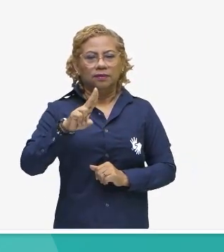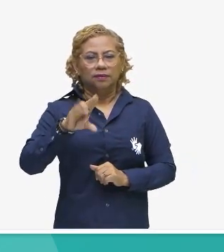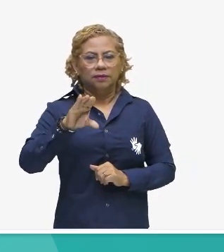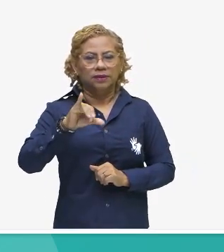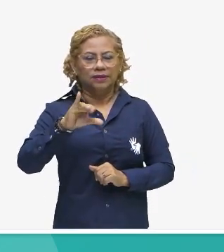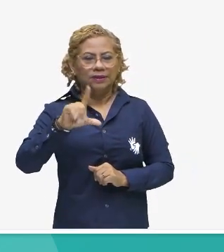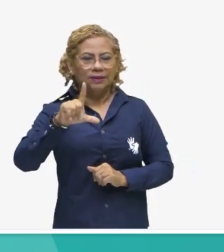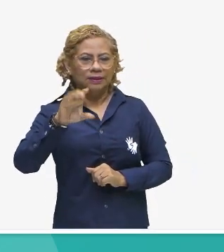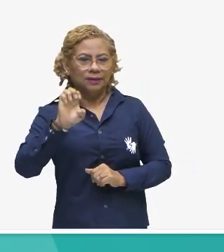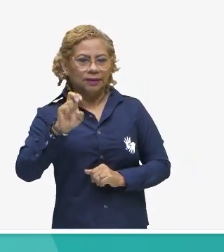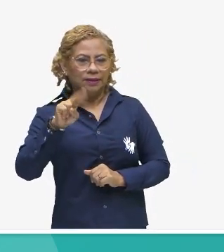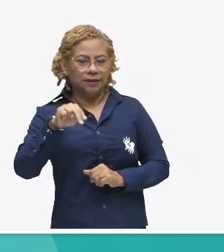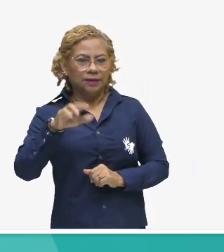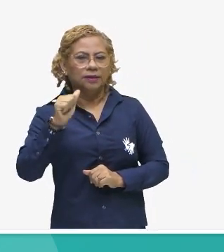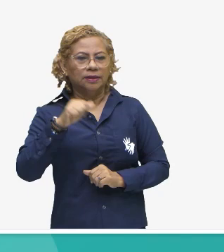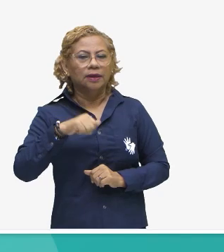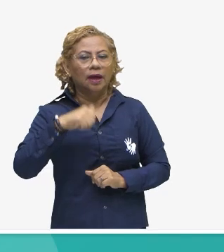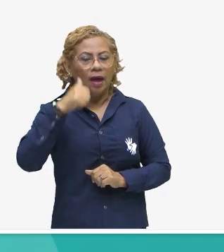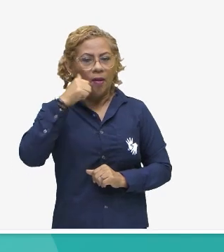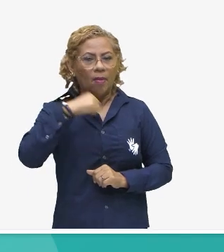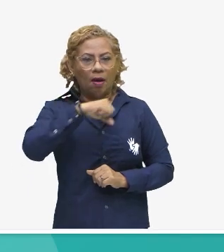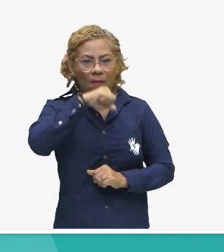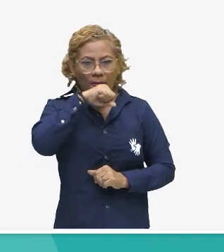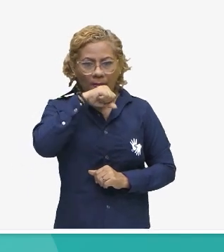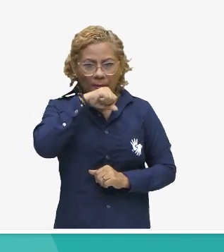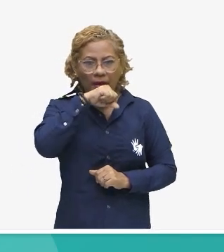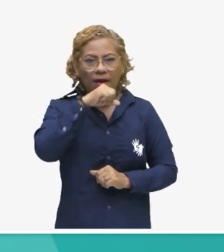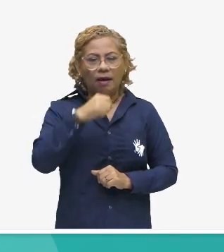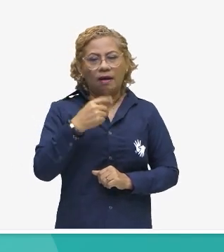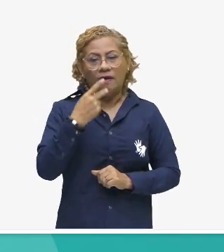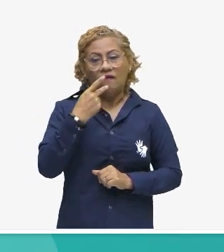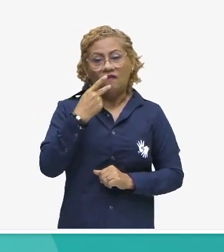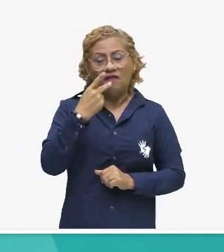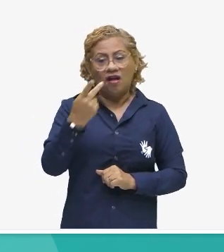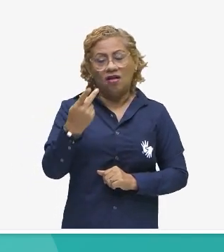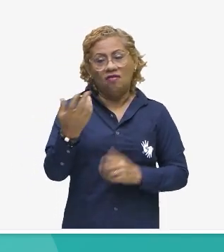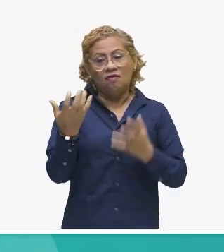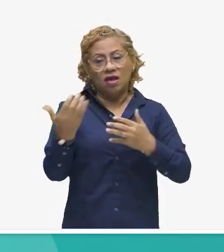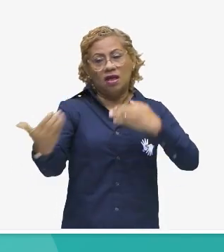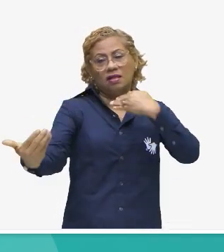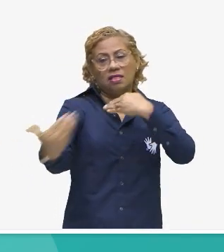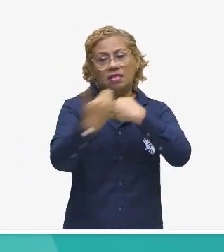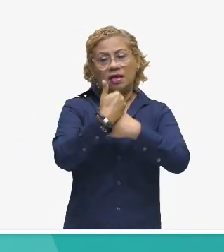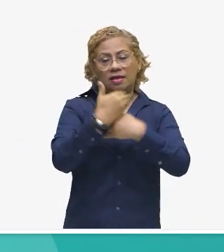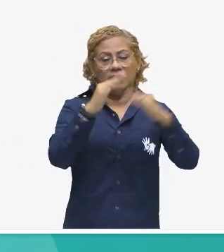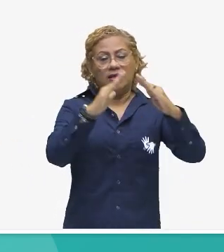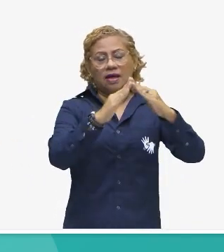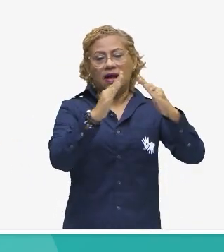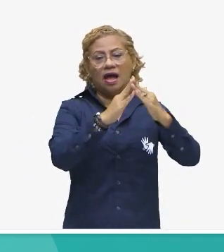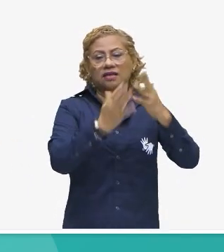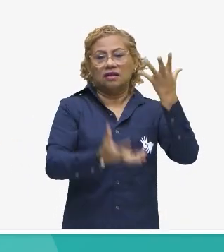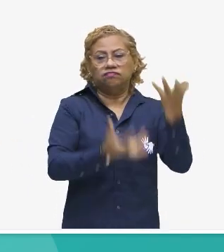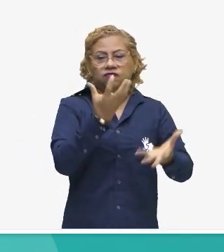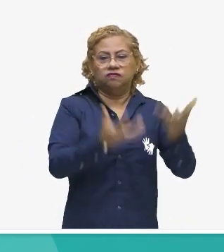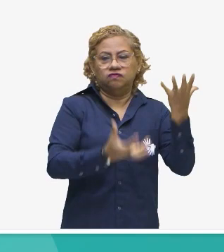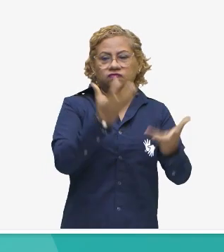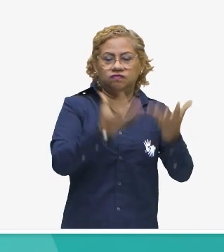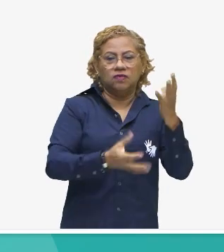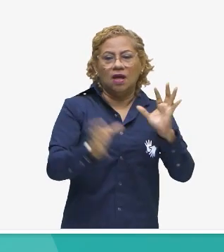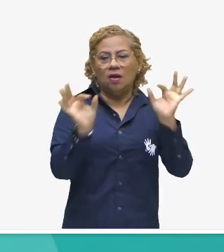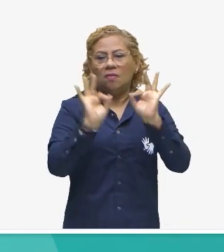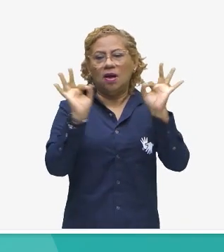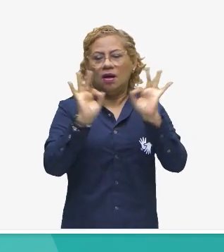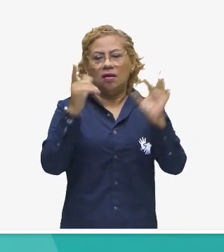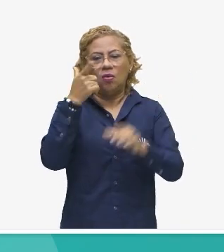da criança, disse que tentou entrar na casa em chamas, mas não conseguiu.